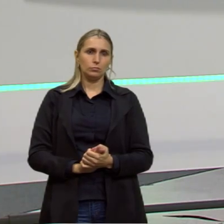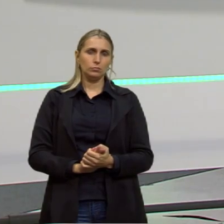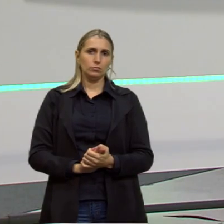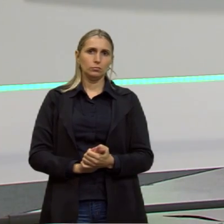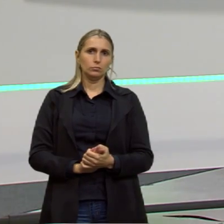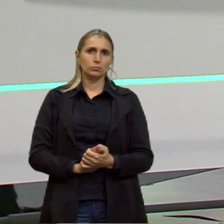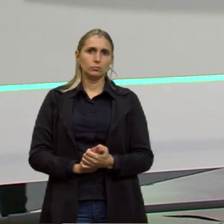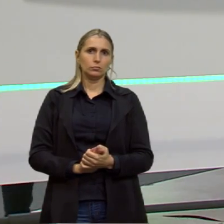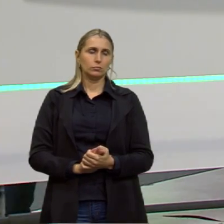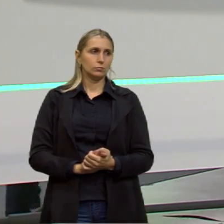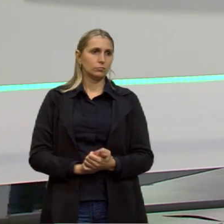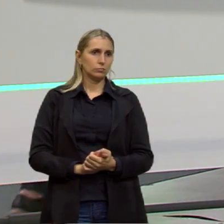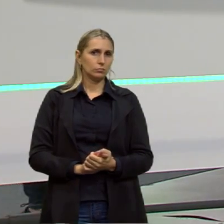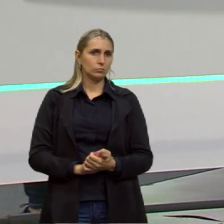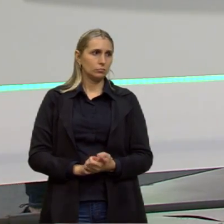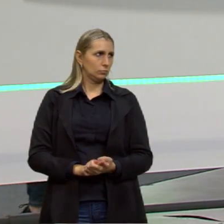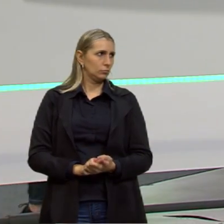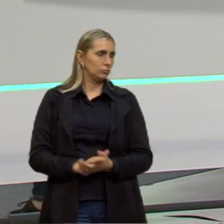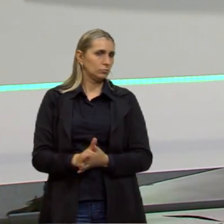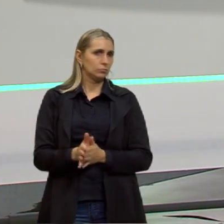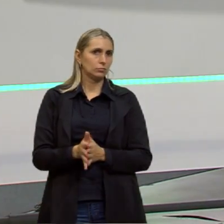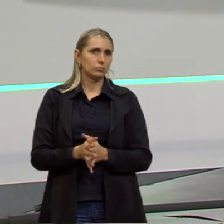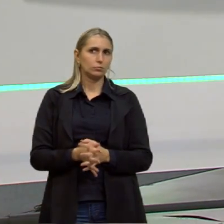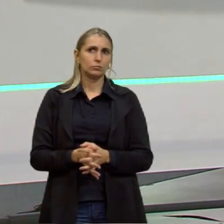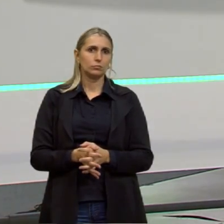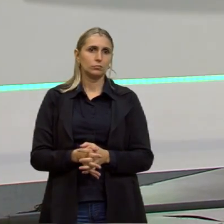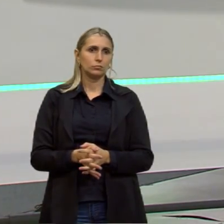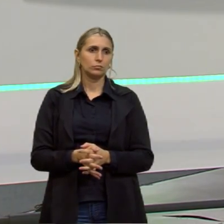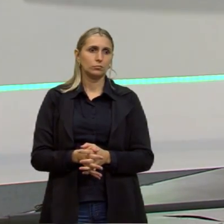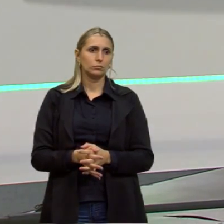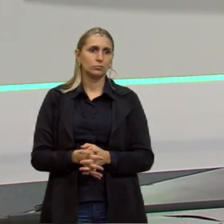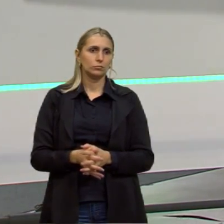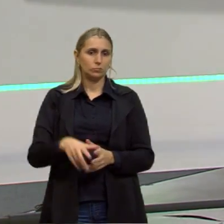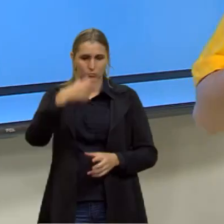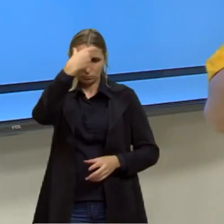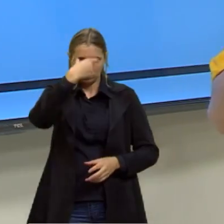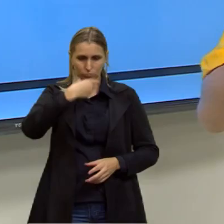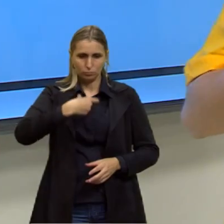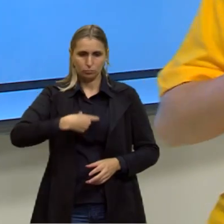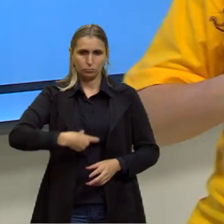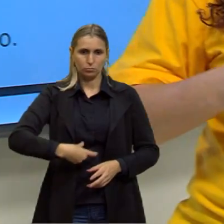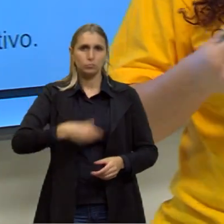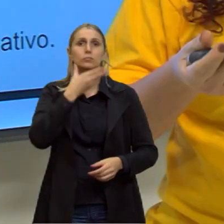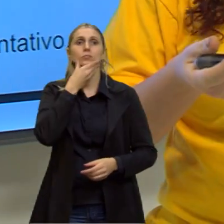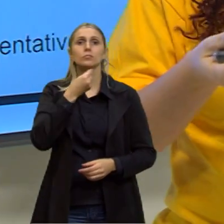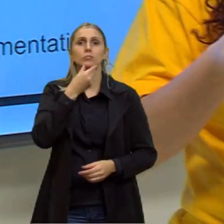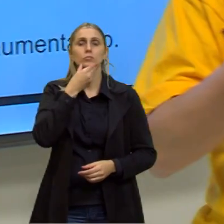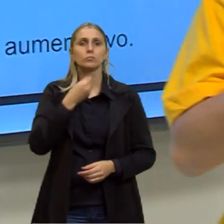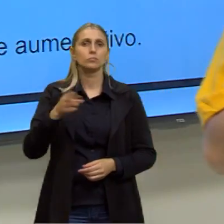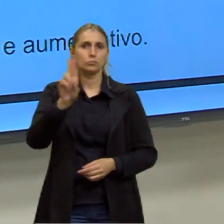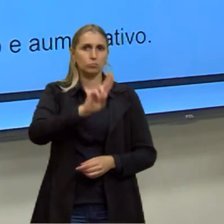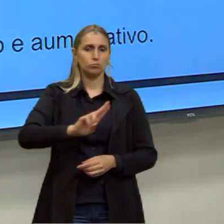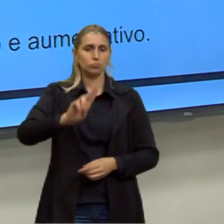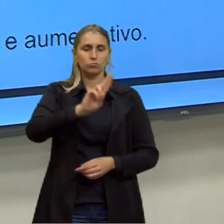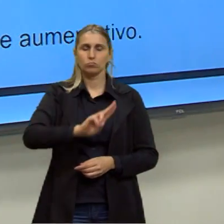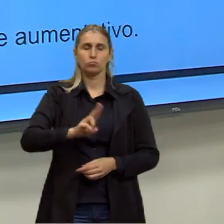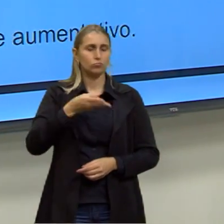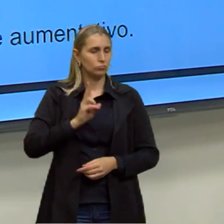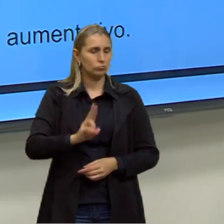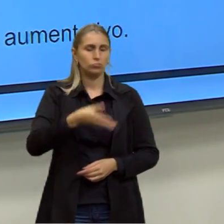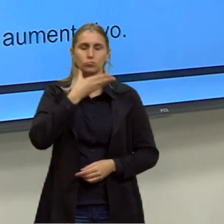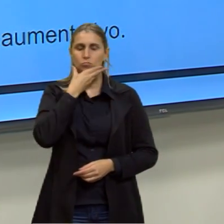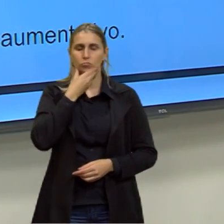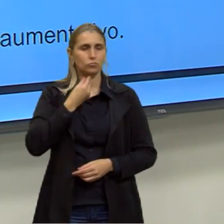g1 e o indivíduo a gente usa sempre no masculino